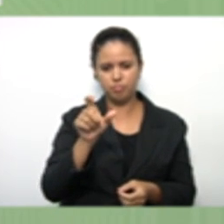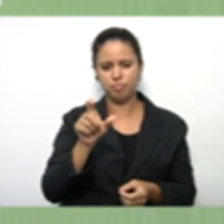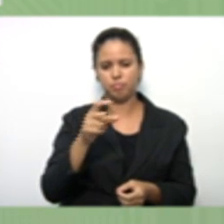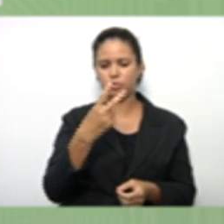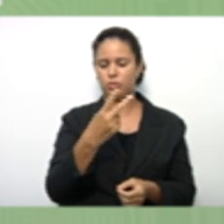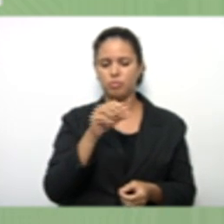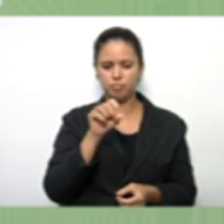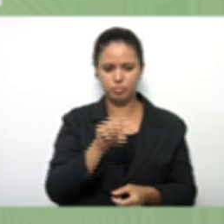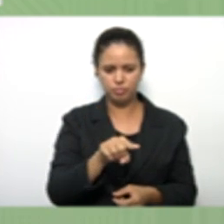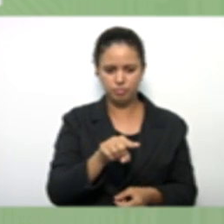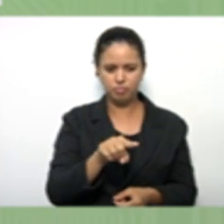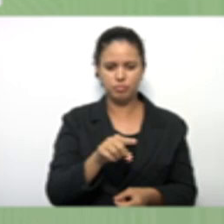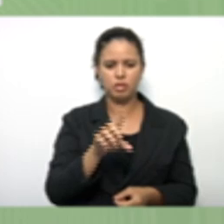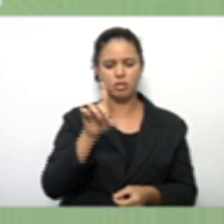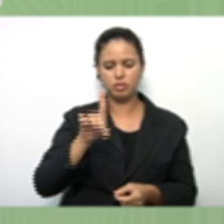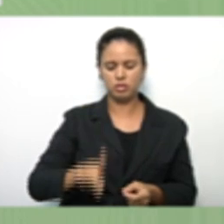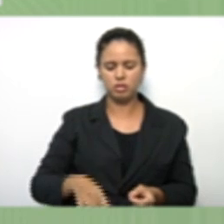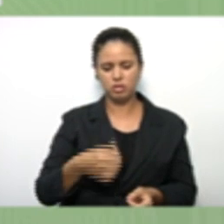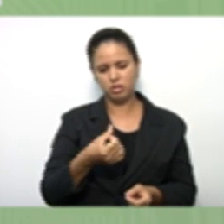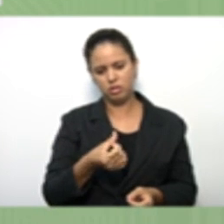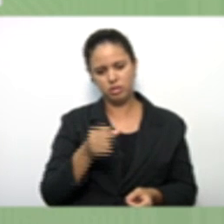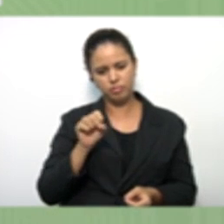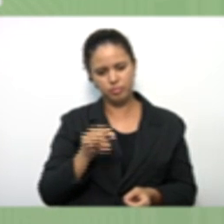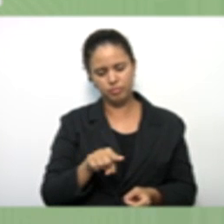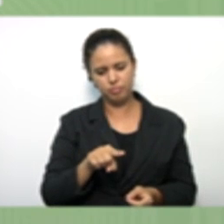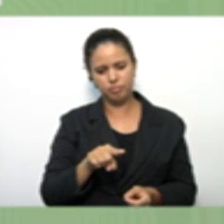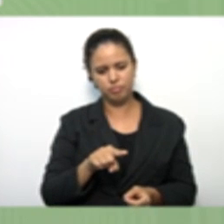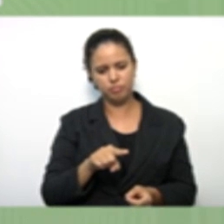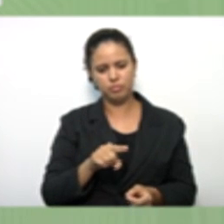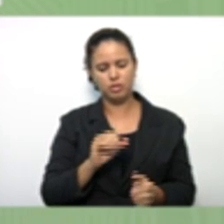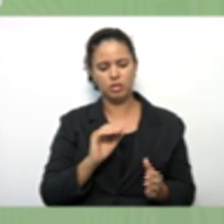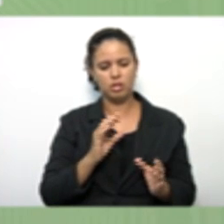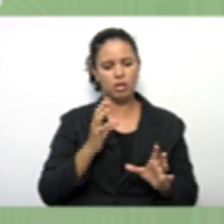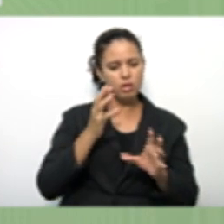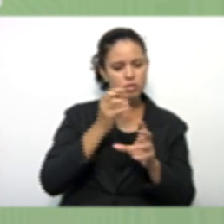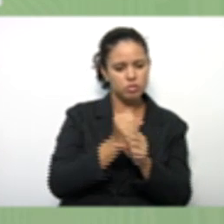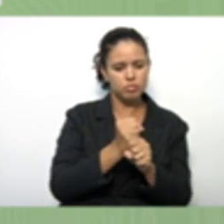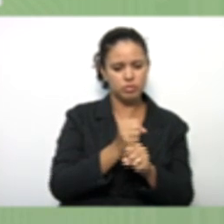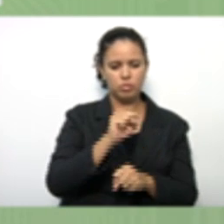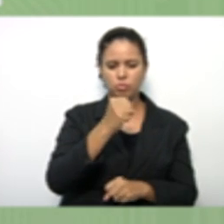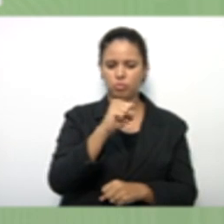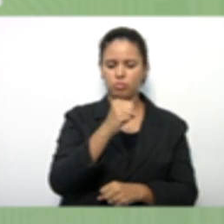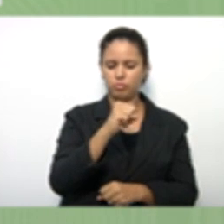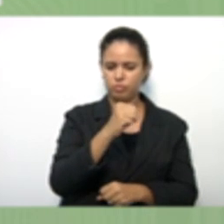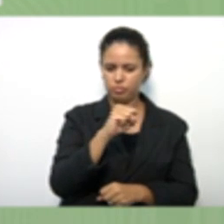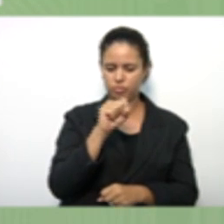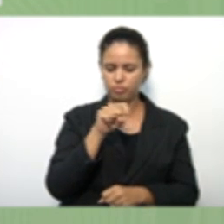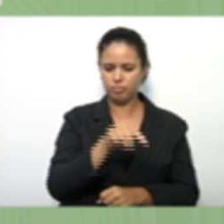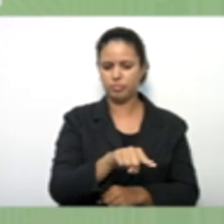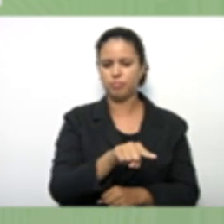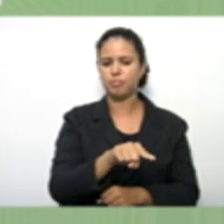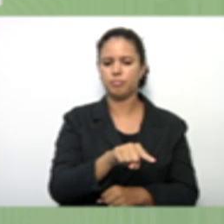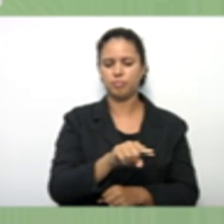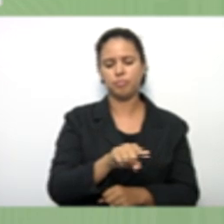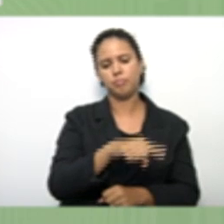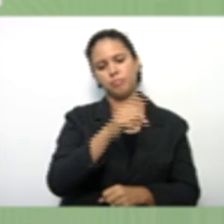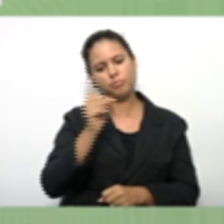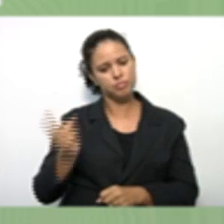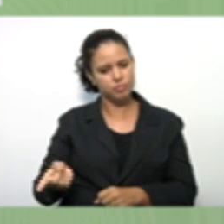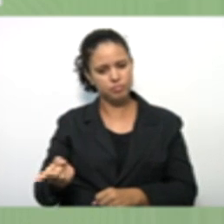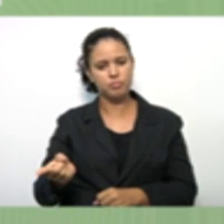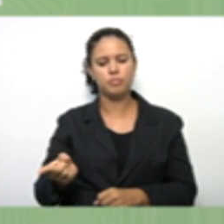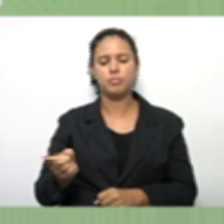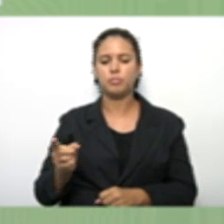os direitos no valor de 6, então dá o total do ativo de 8.000. Aí nós temos... do outro lado, passivo,